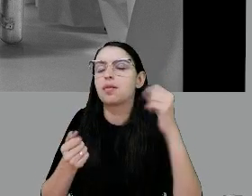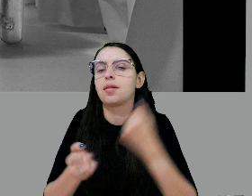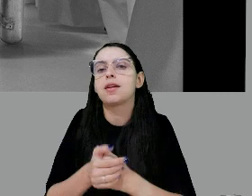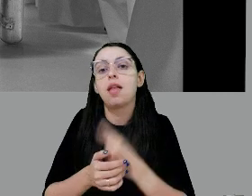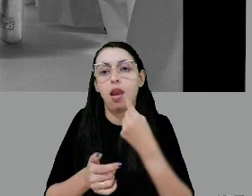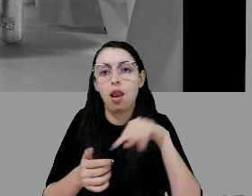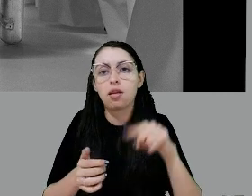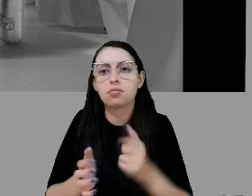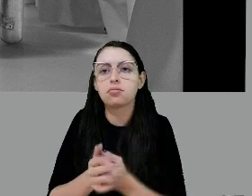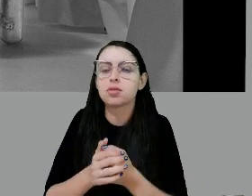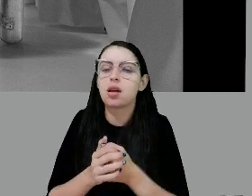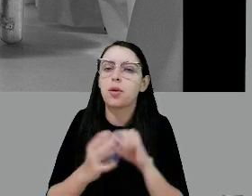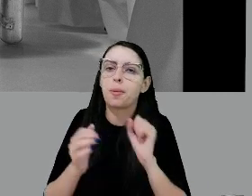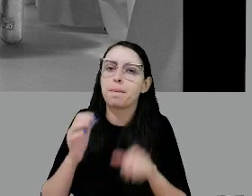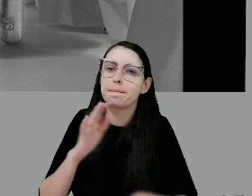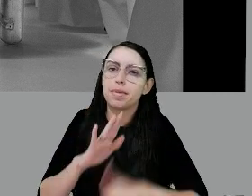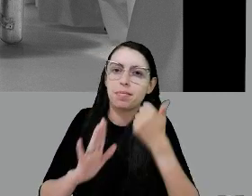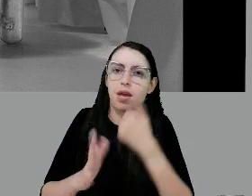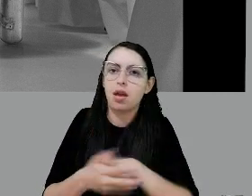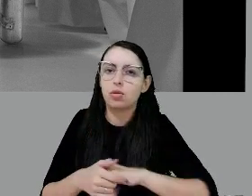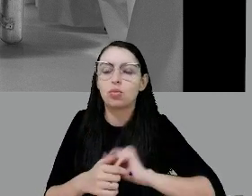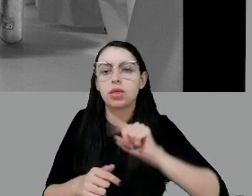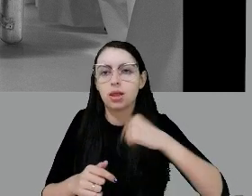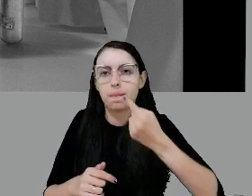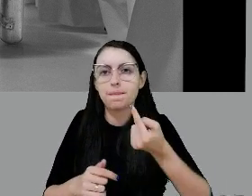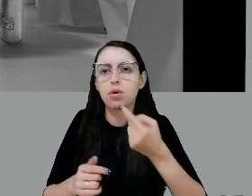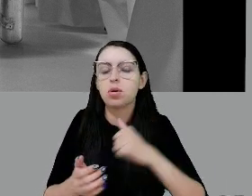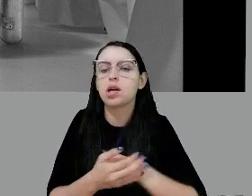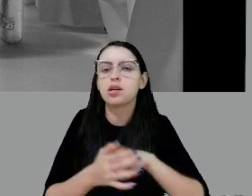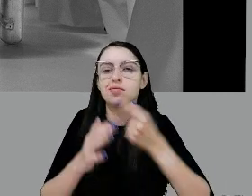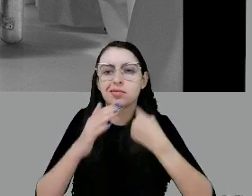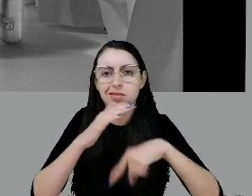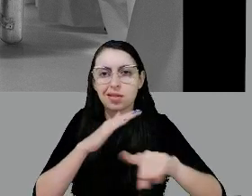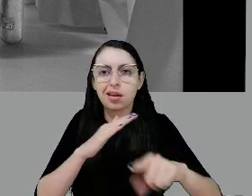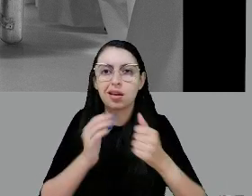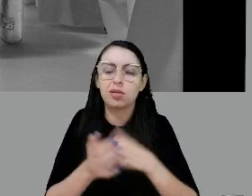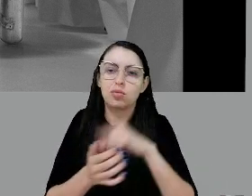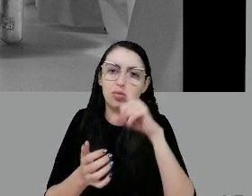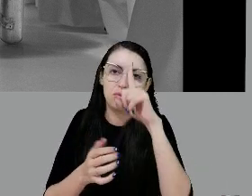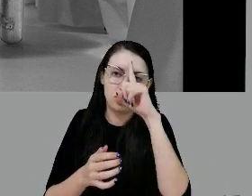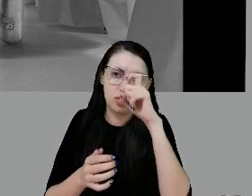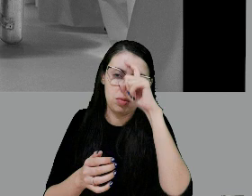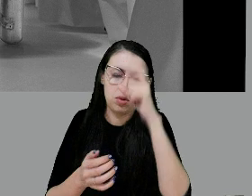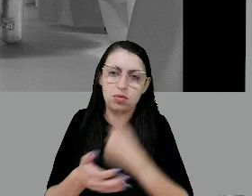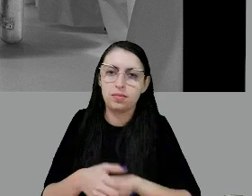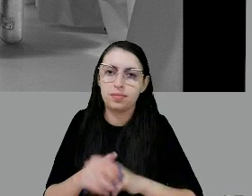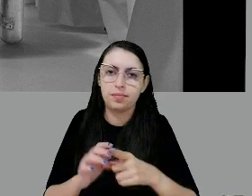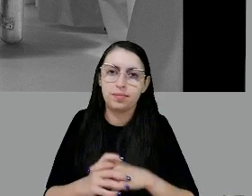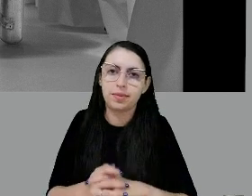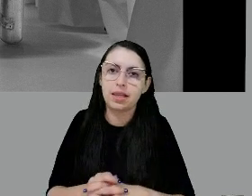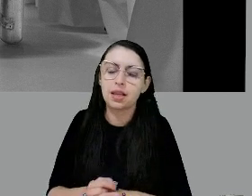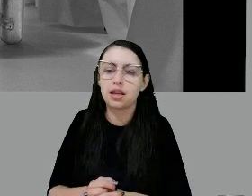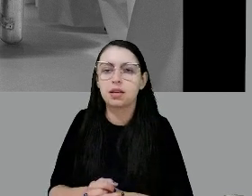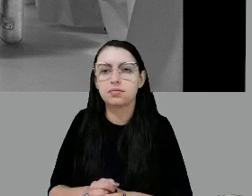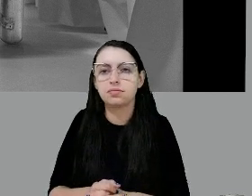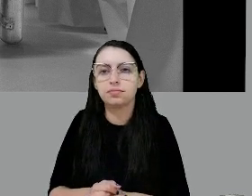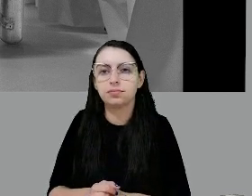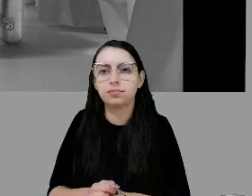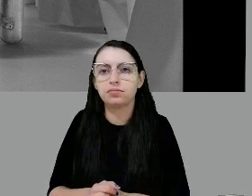conseguiram sair. Ela saiu de alta primeiro, bem, e ele depois saiu desse quadro.